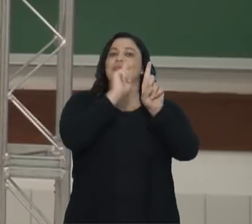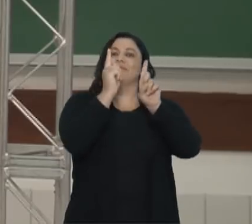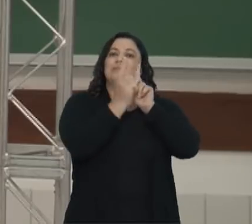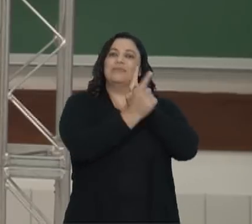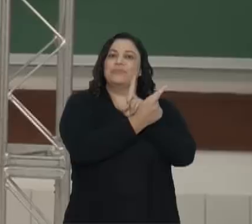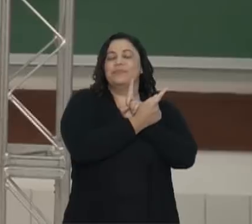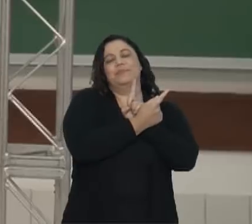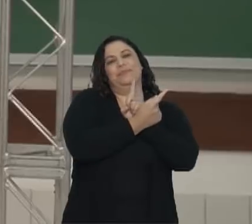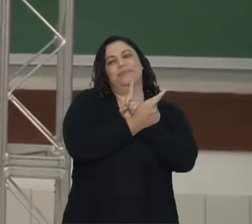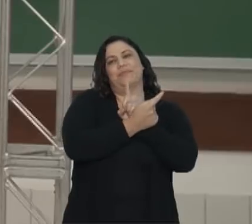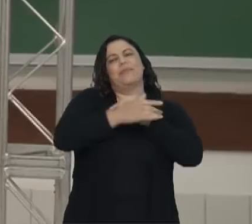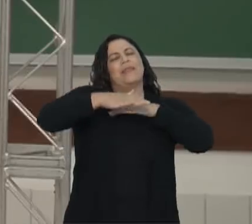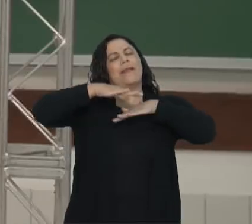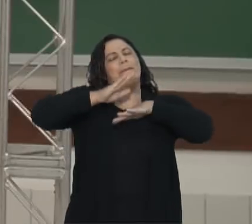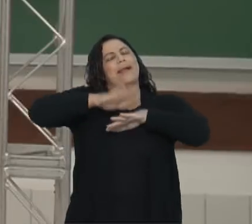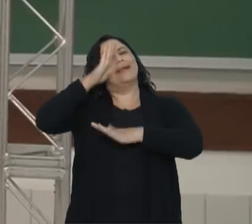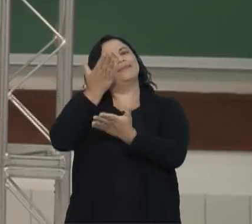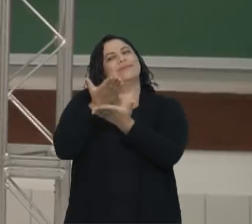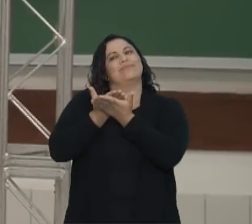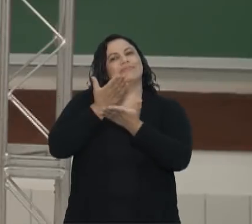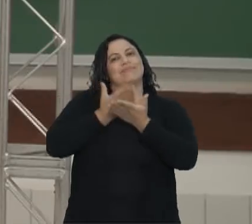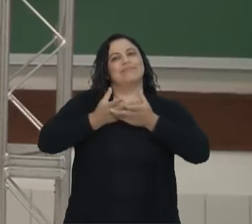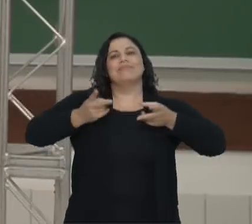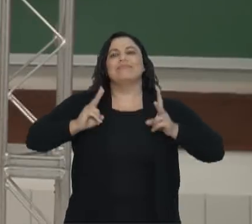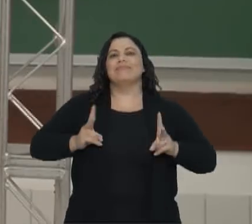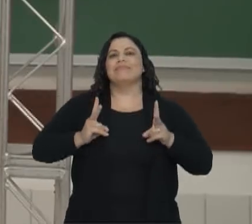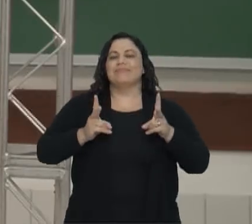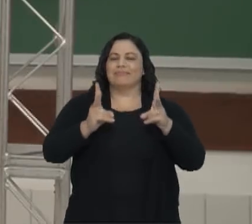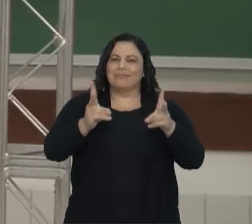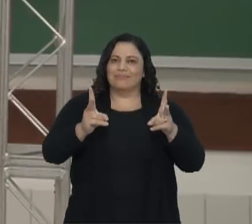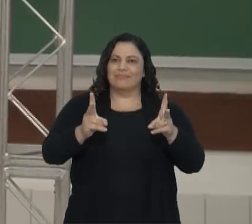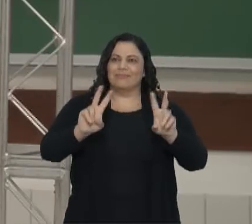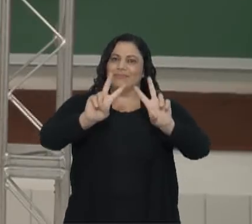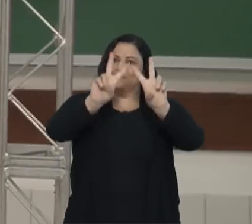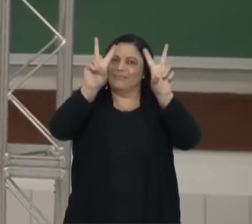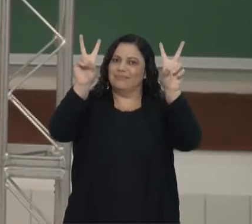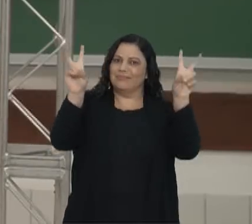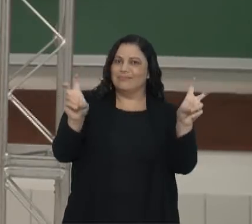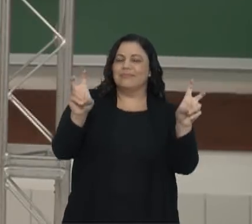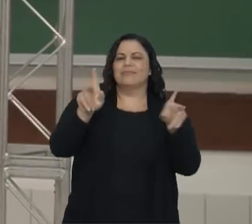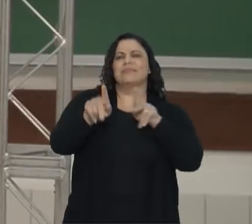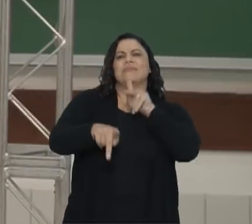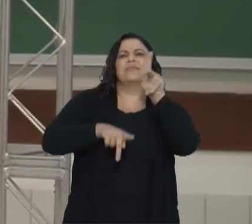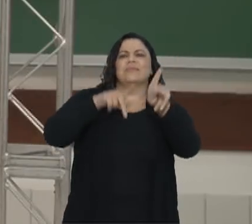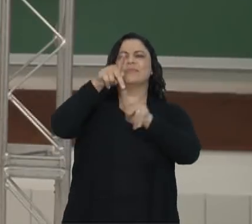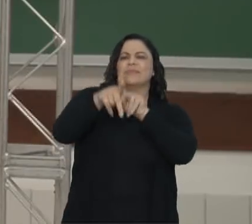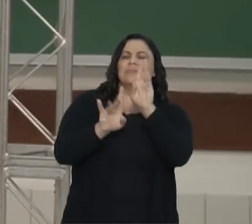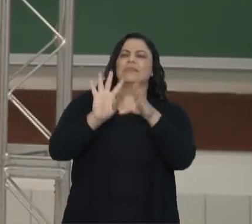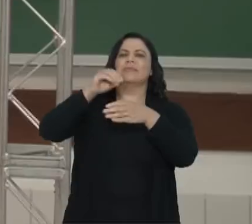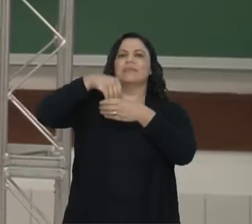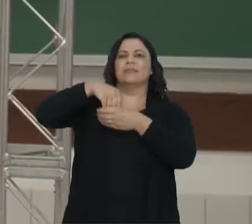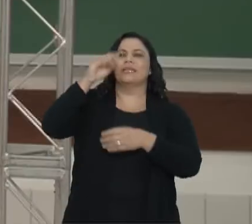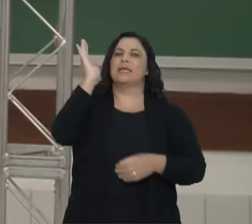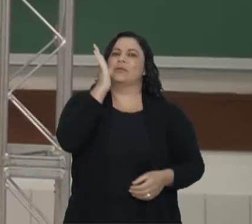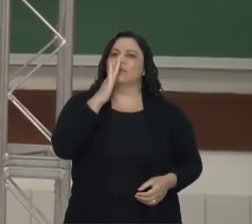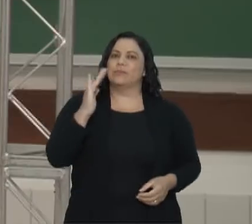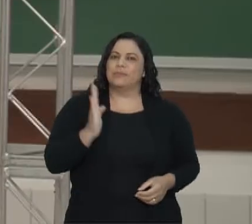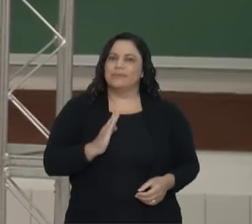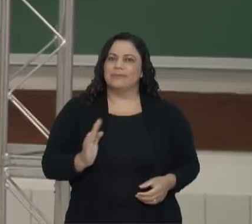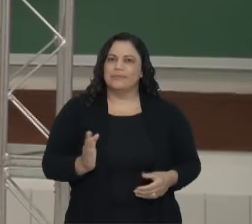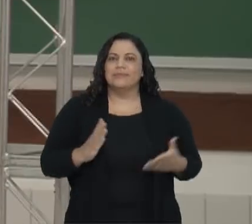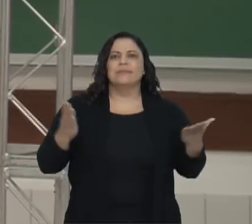para mais uma aula que a gente vai continuar tratando sobre questões da população brasileira. Então, vimos já